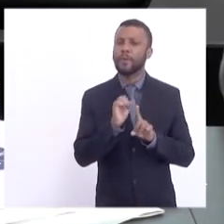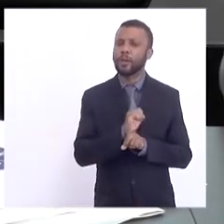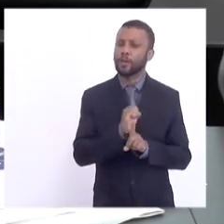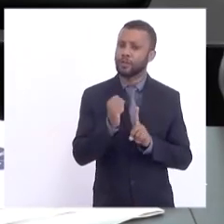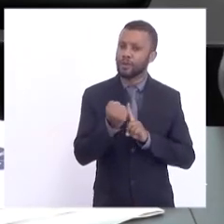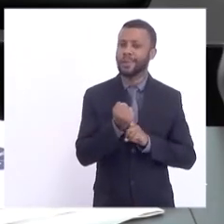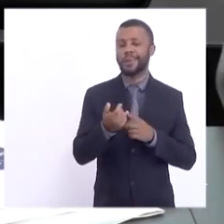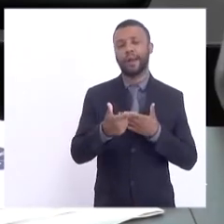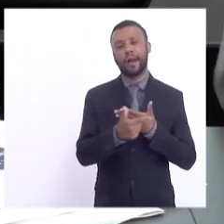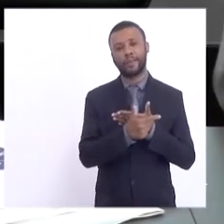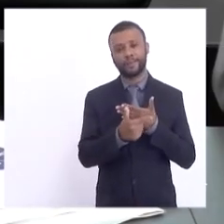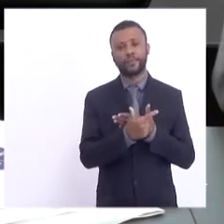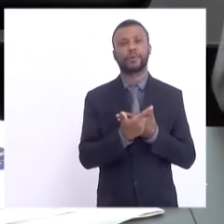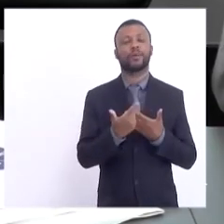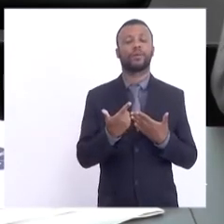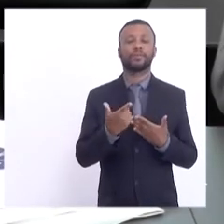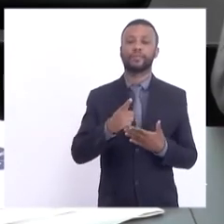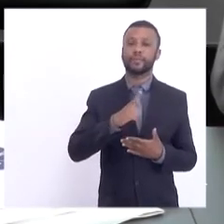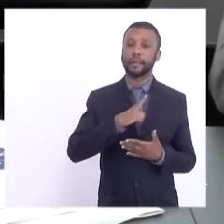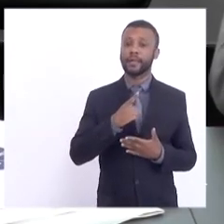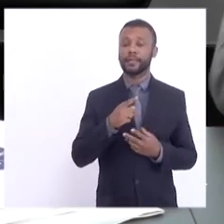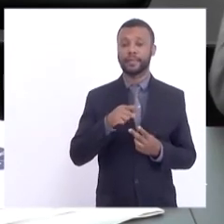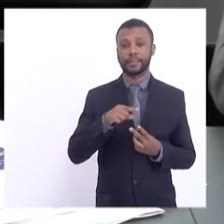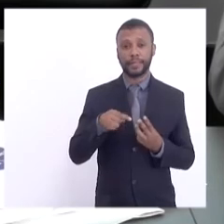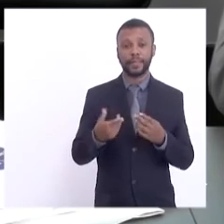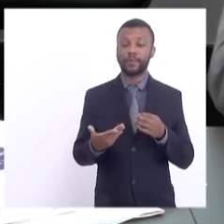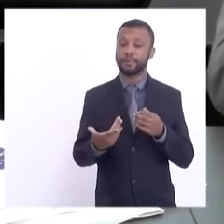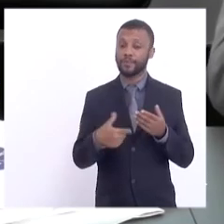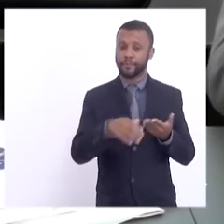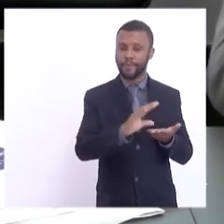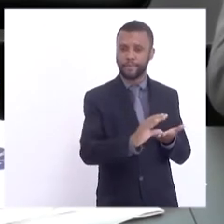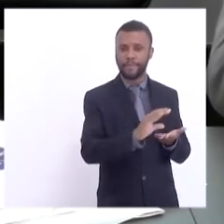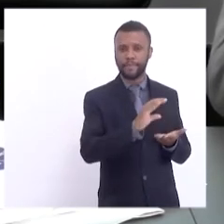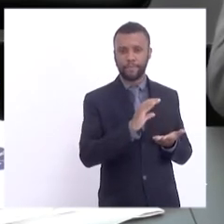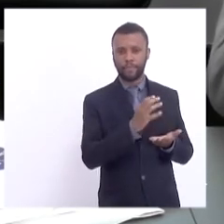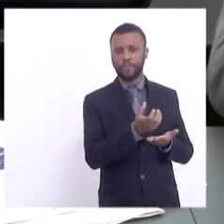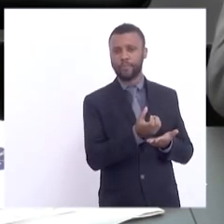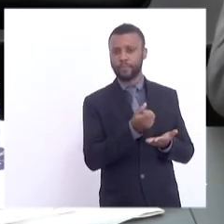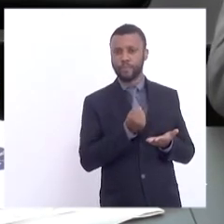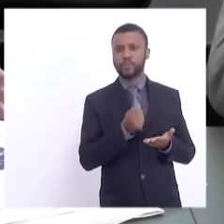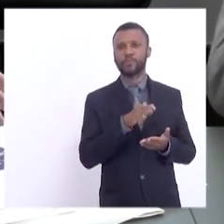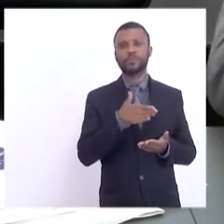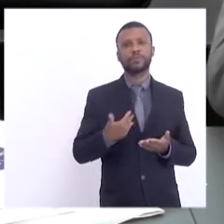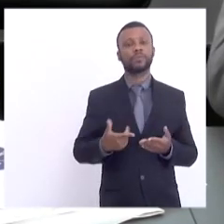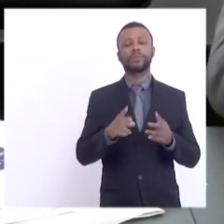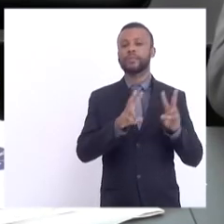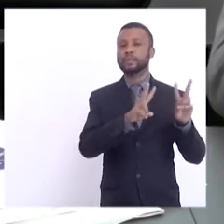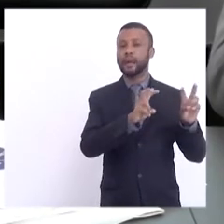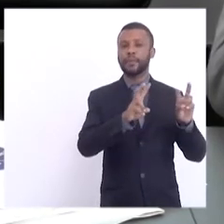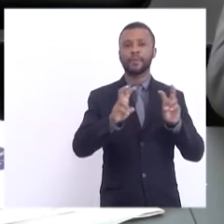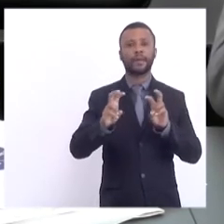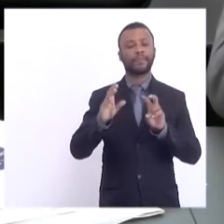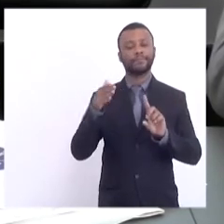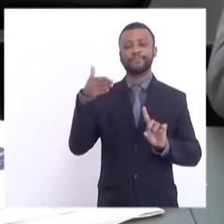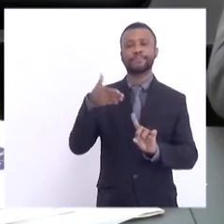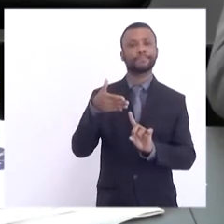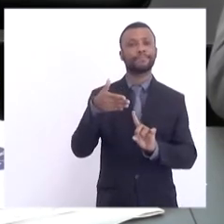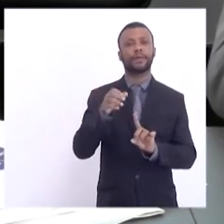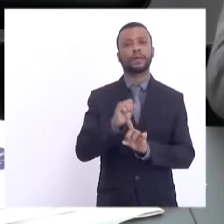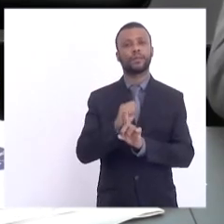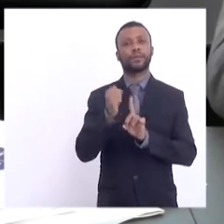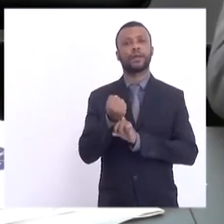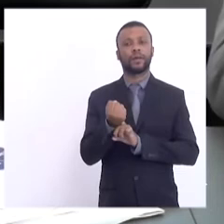Não chama assim porque tem que ter isso três Fundos estaduais que tratam diretamente da questão social aí tem um serkan que pode